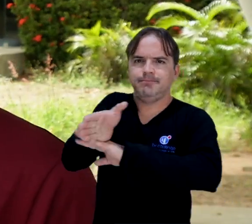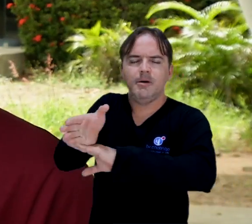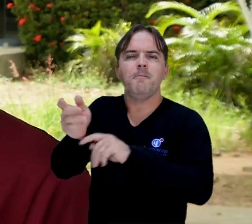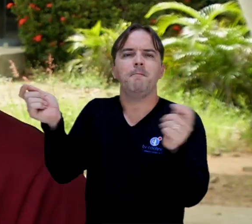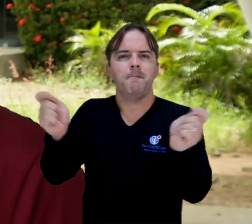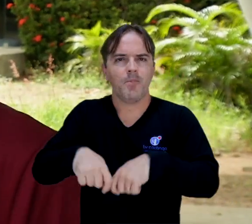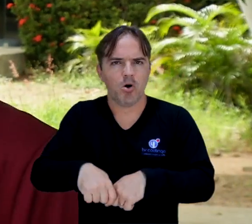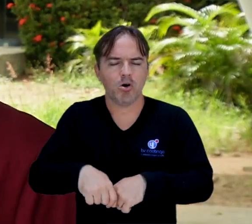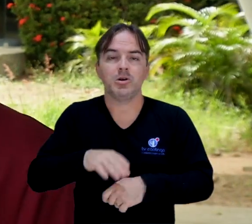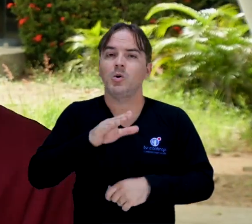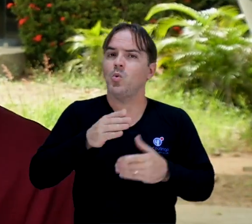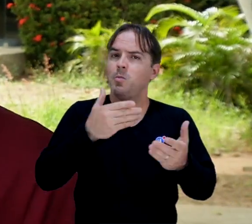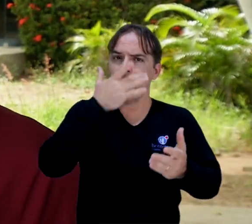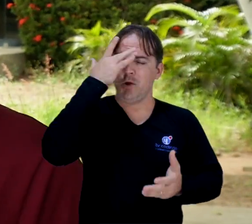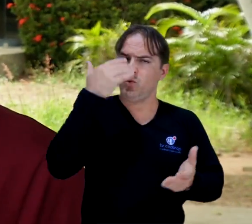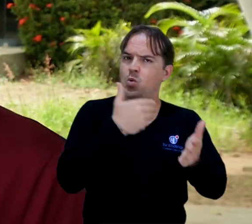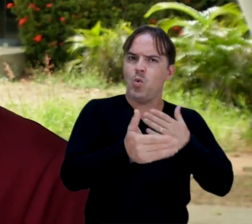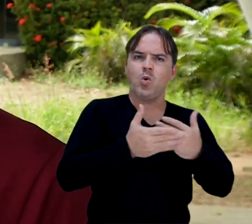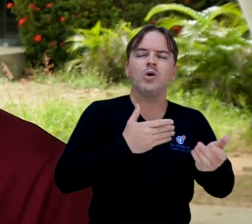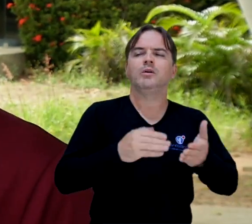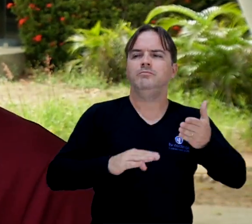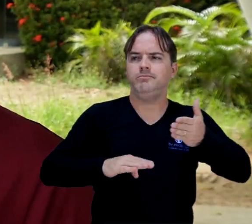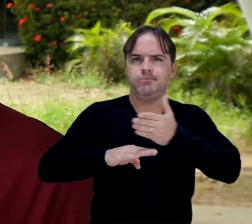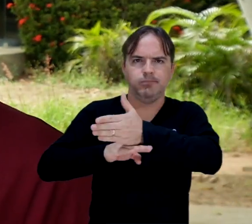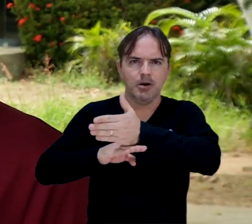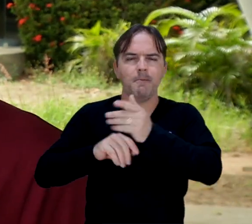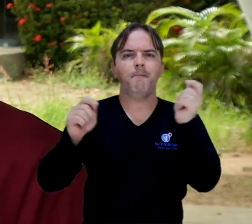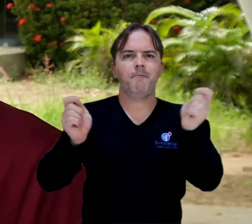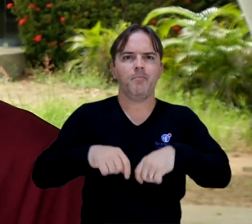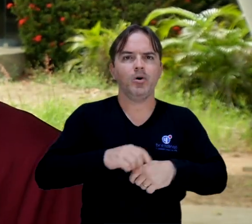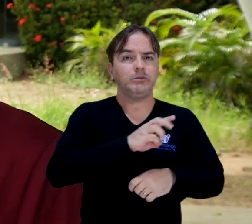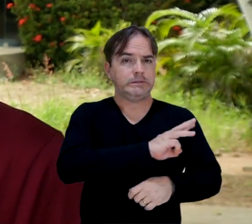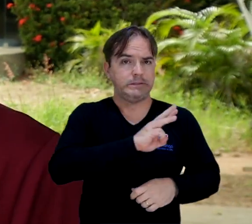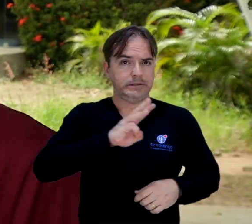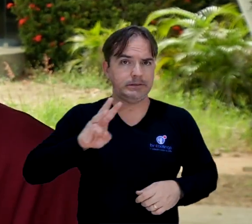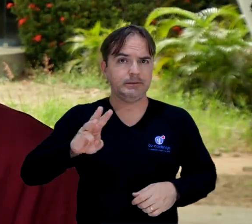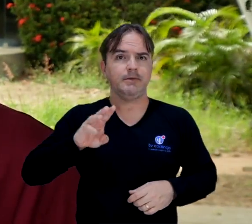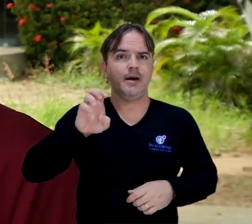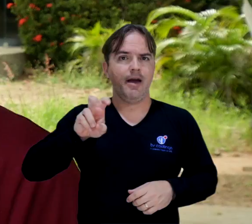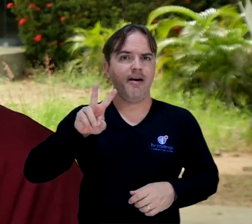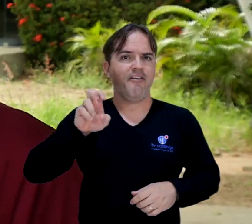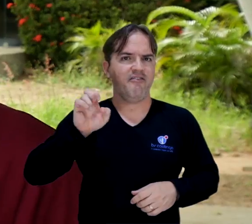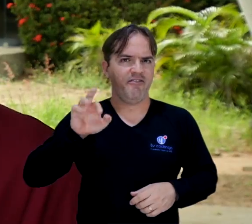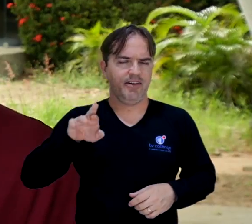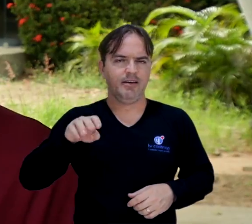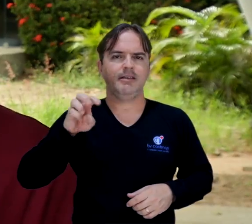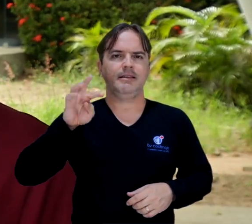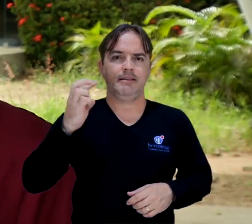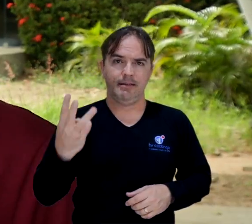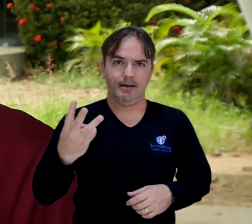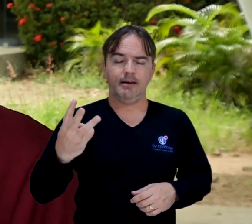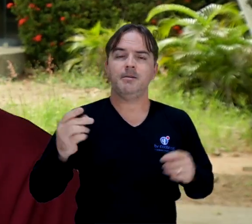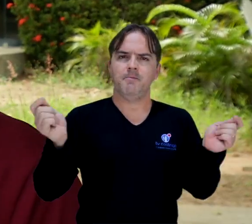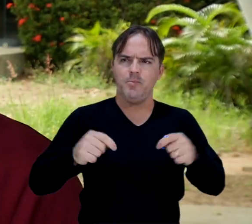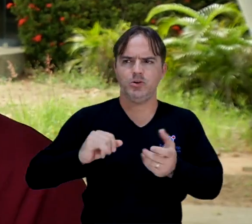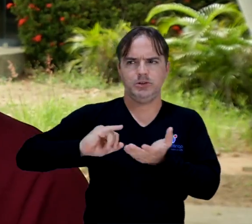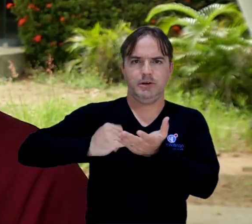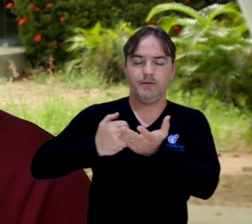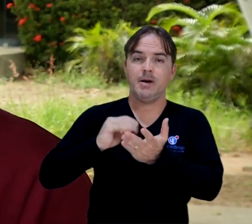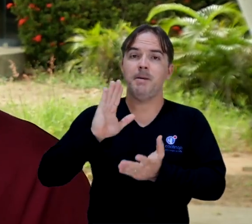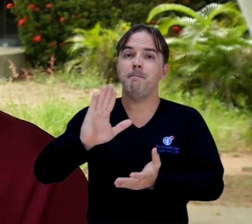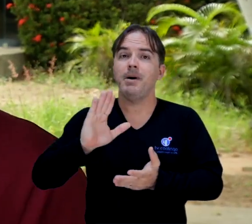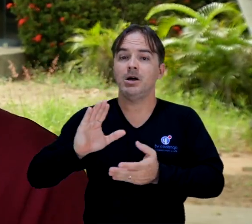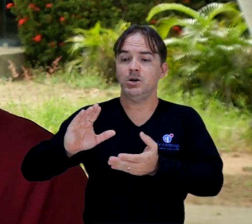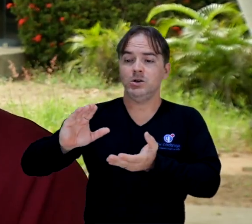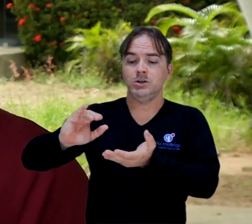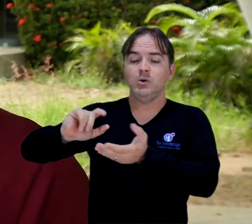presentes no evento. Então, qualquer pessoa que tenha interesse, basta ir lá no Event 3, no Dia do Zootecnista, e se inscrever. Em relação às